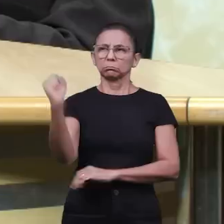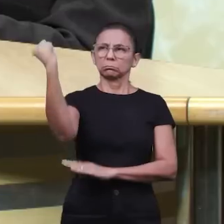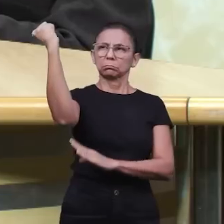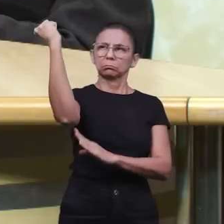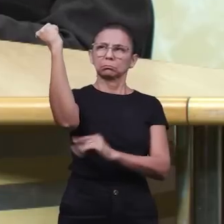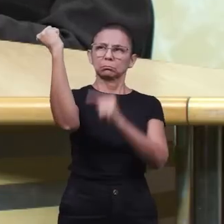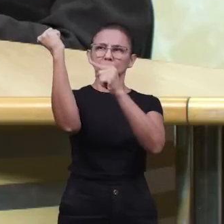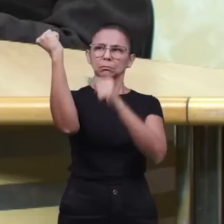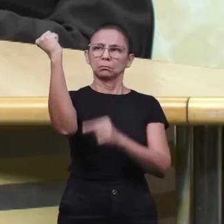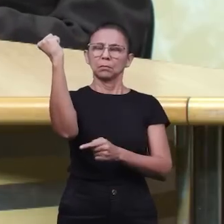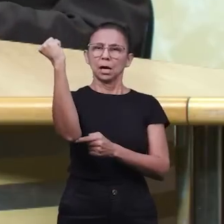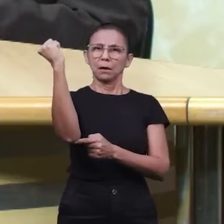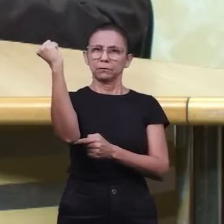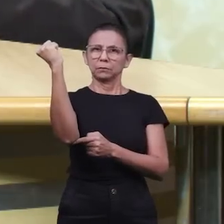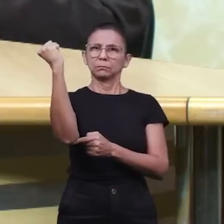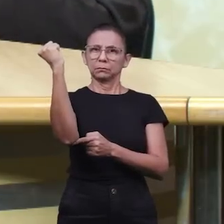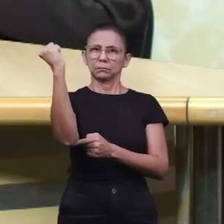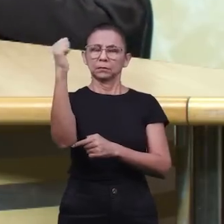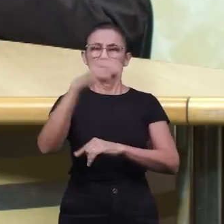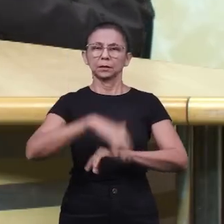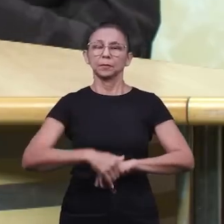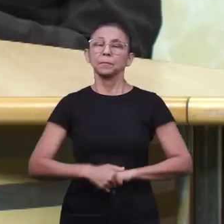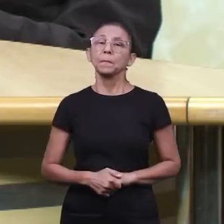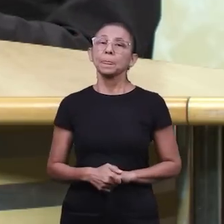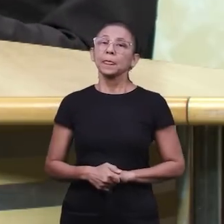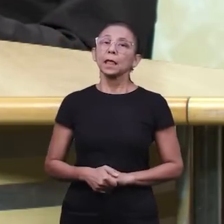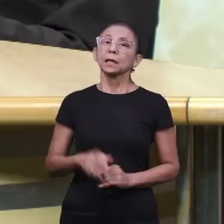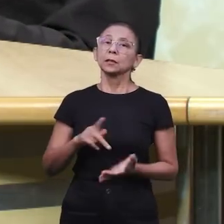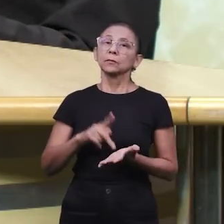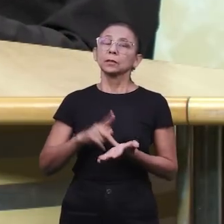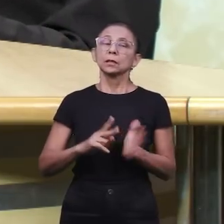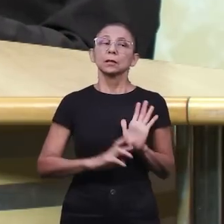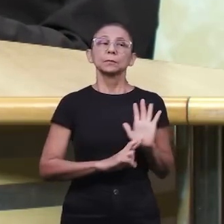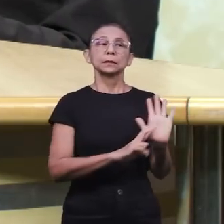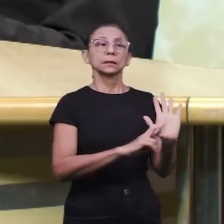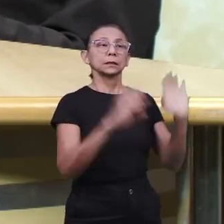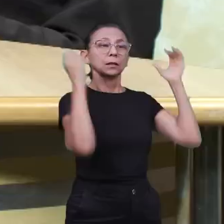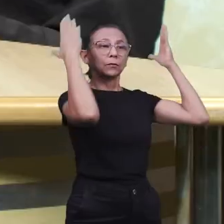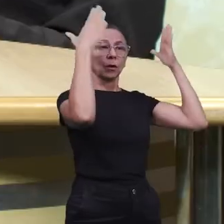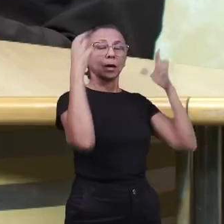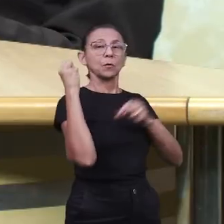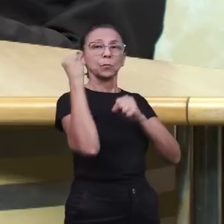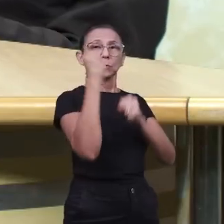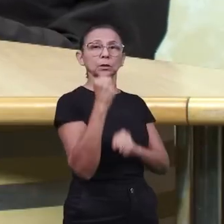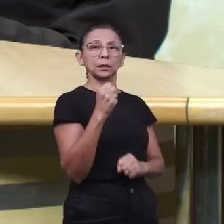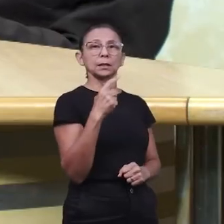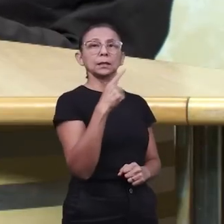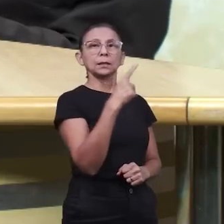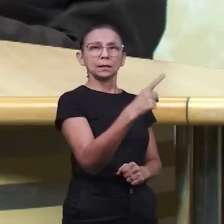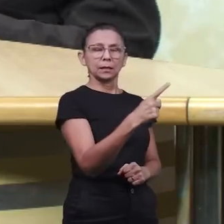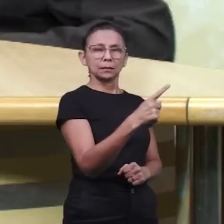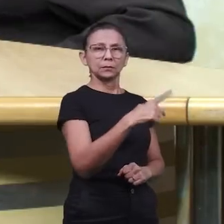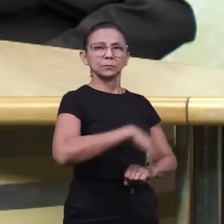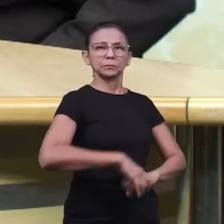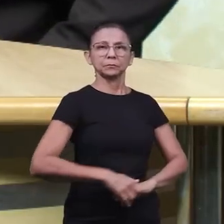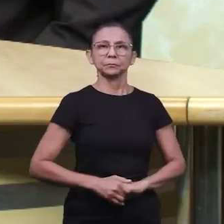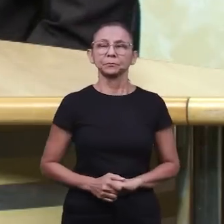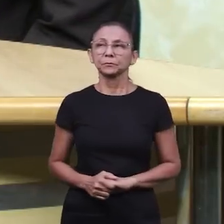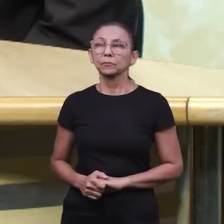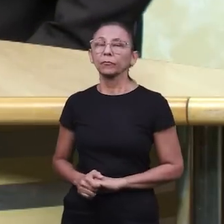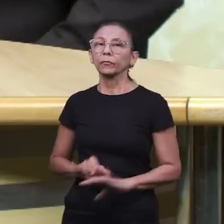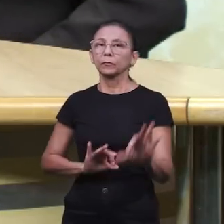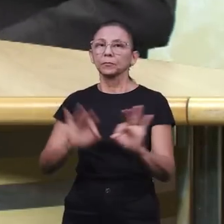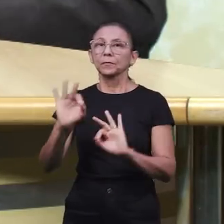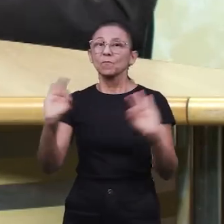ouro, e todos os mais requintes da festa. A festa era pomposa. Era